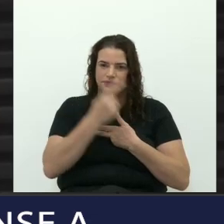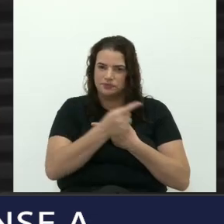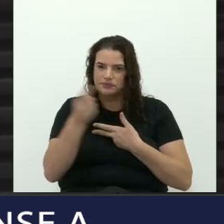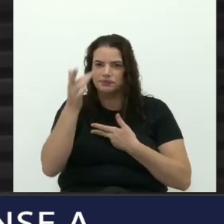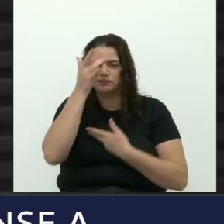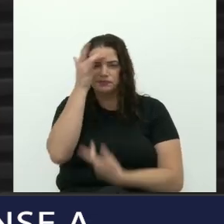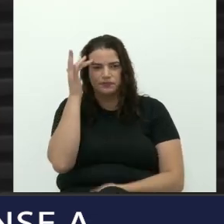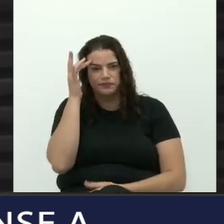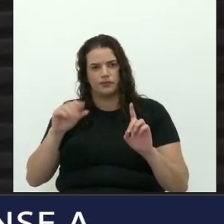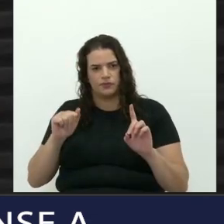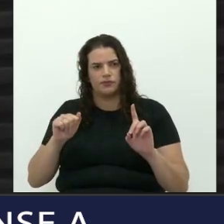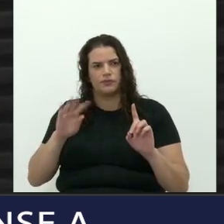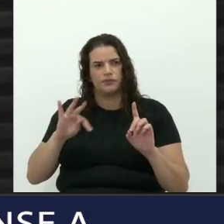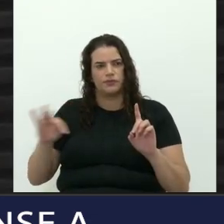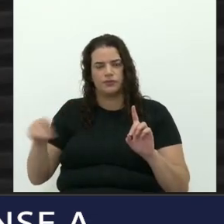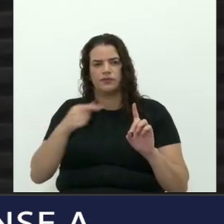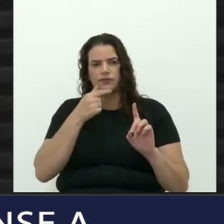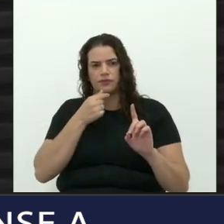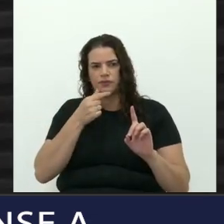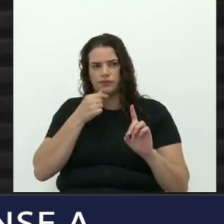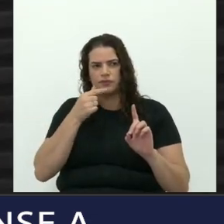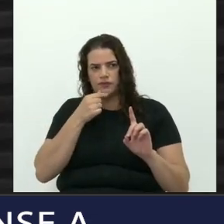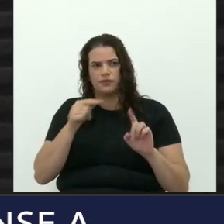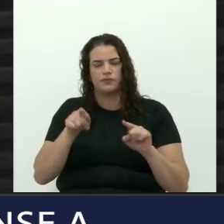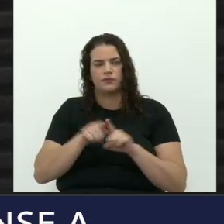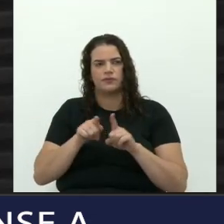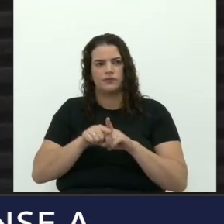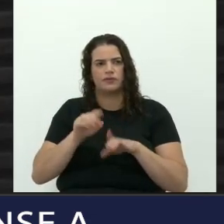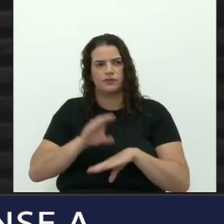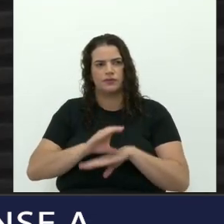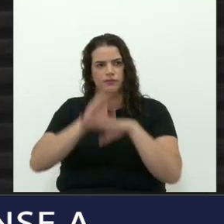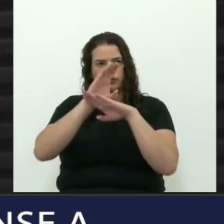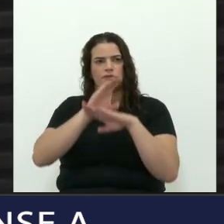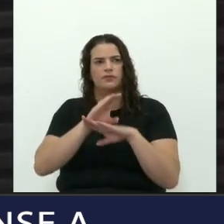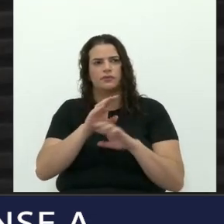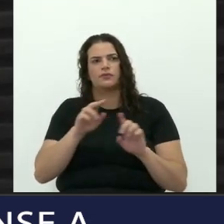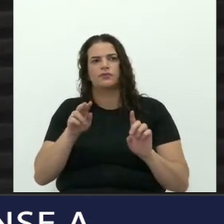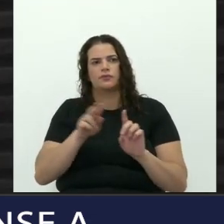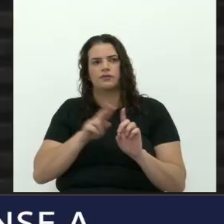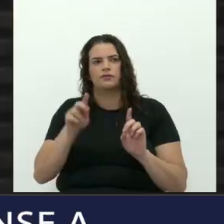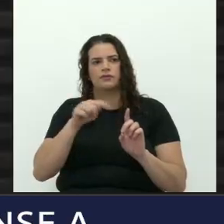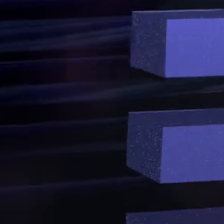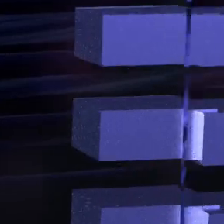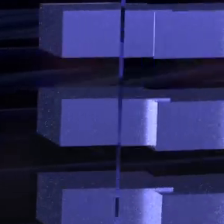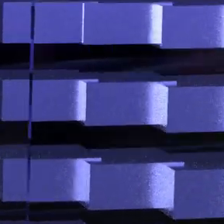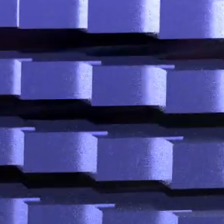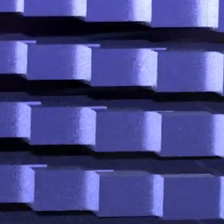Vanessa de Jesus, do Republicanos, também discursaram em homenagem a Sony Delane.